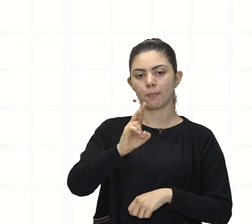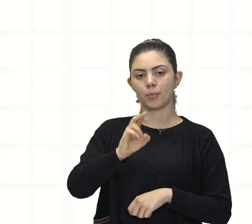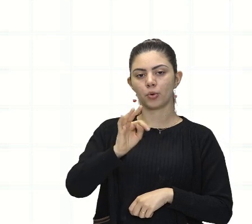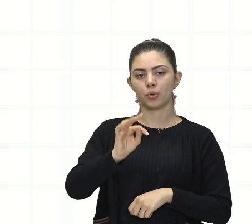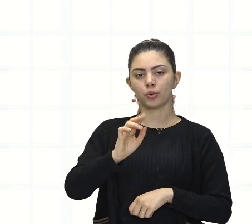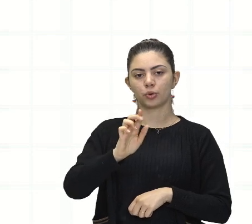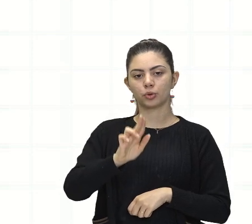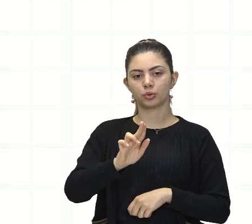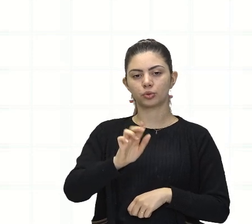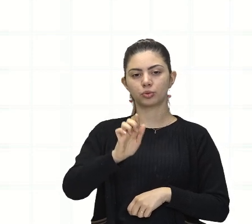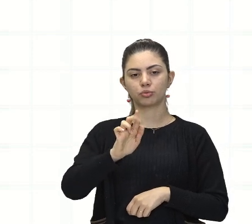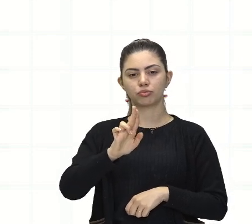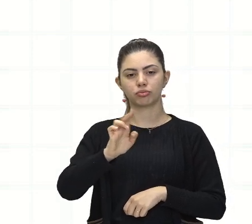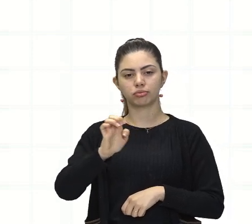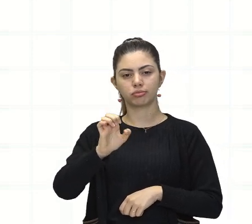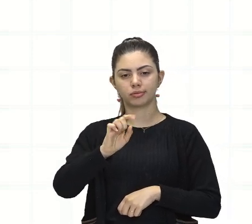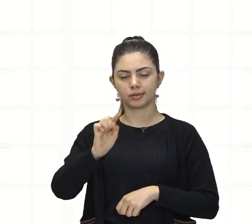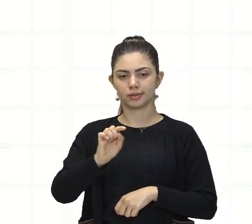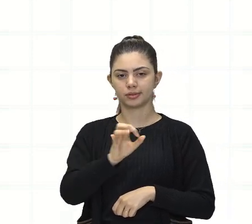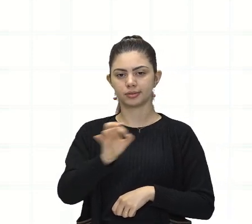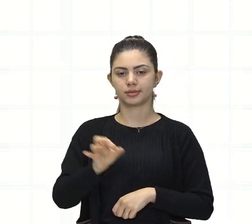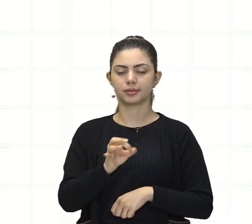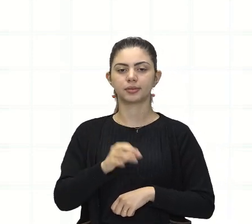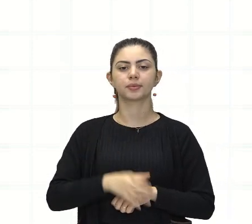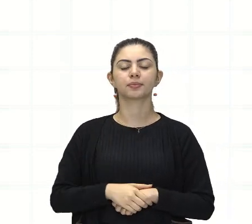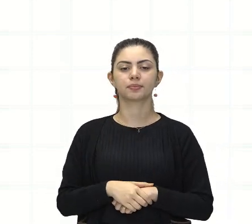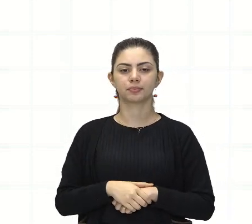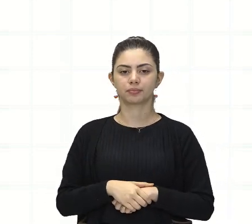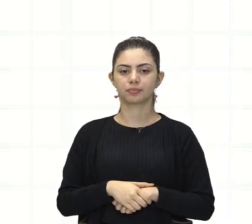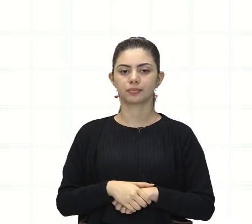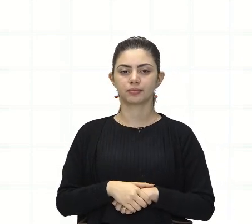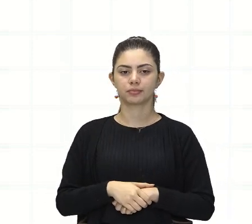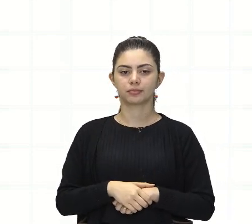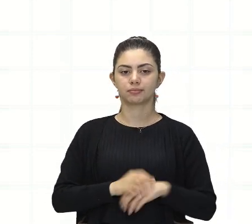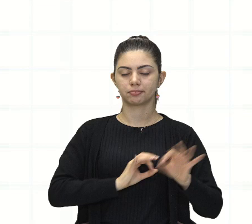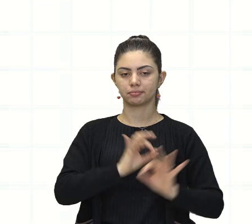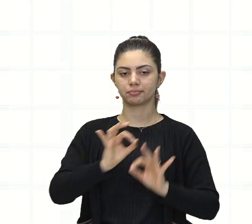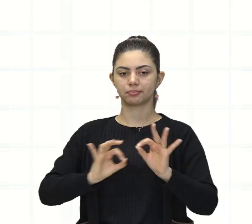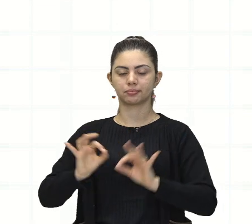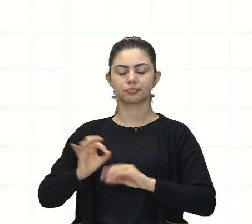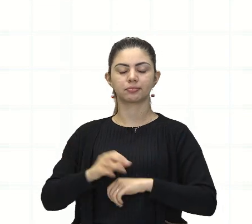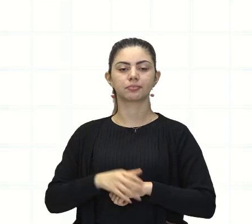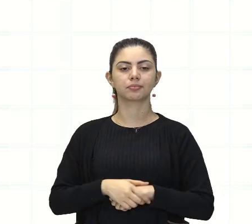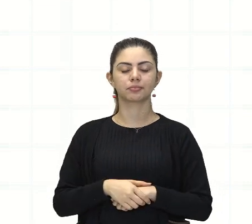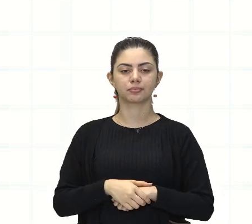Certo? Deixa eu colocar aqui. Ele colocou o